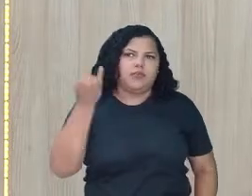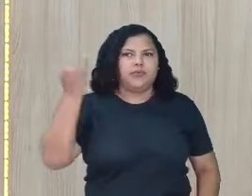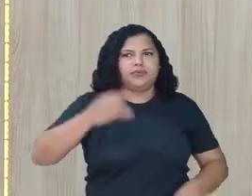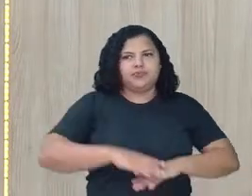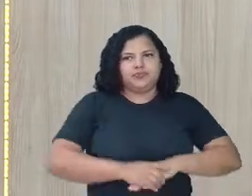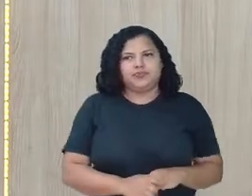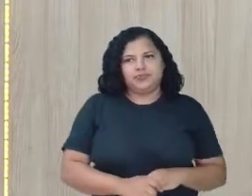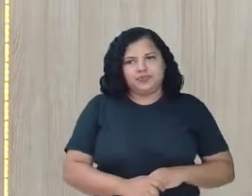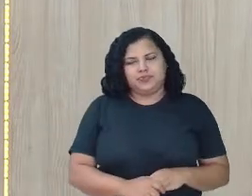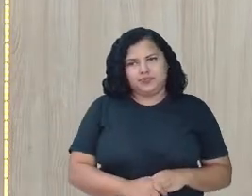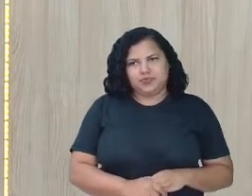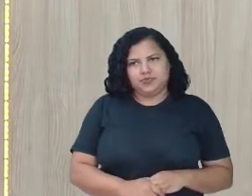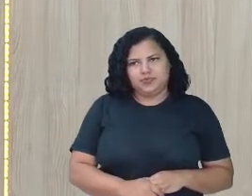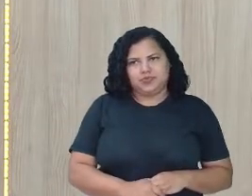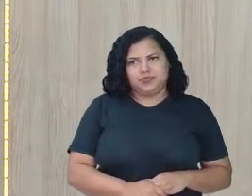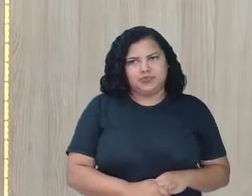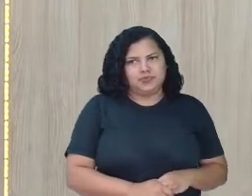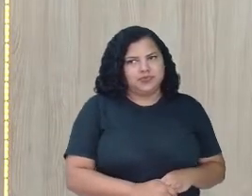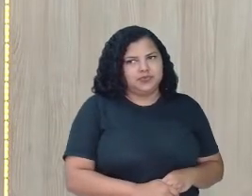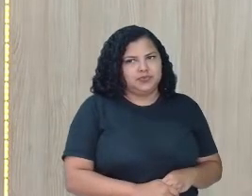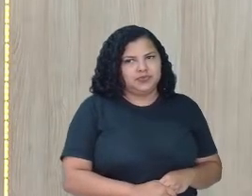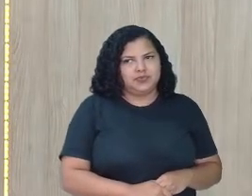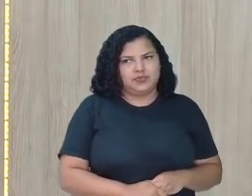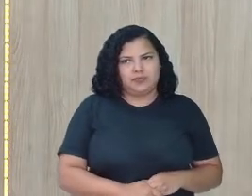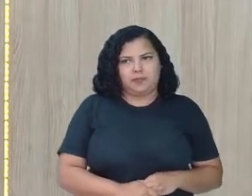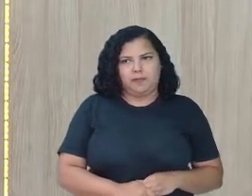né? Então,